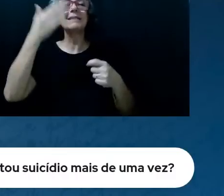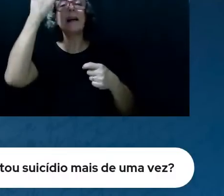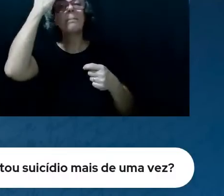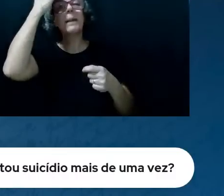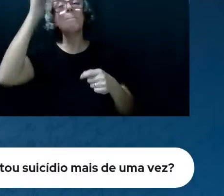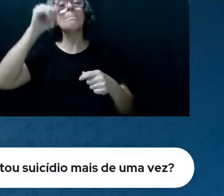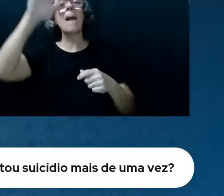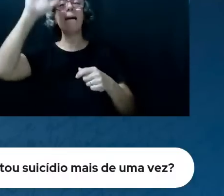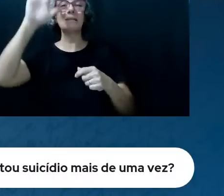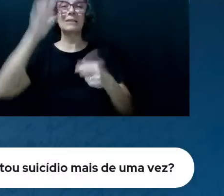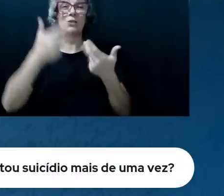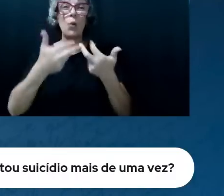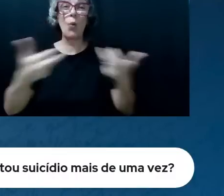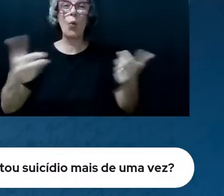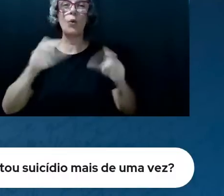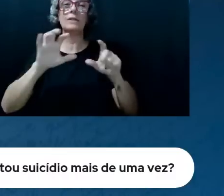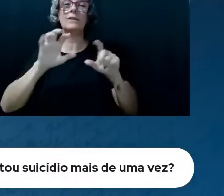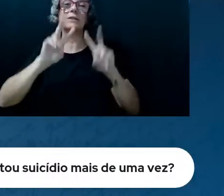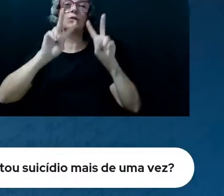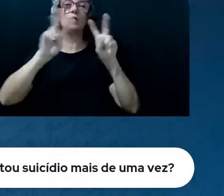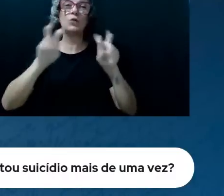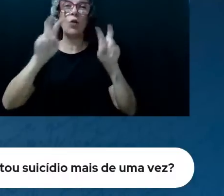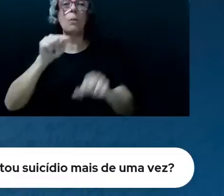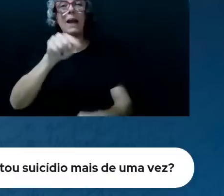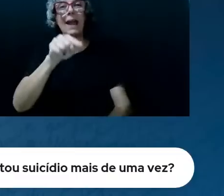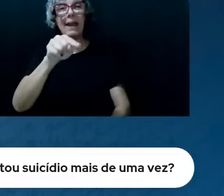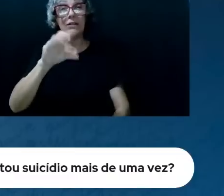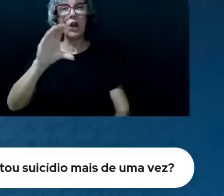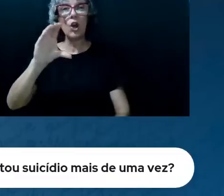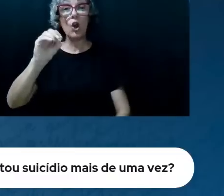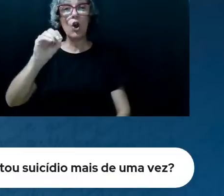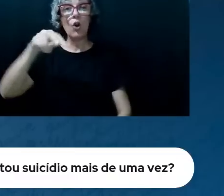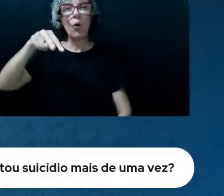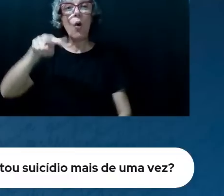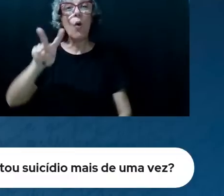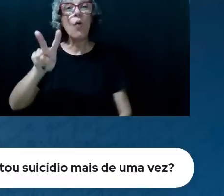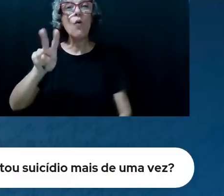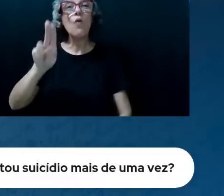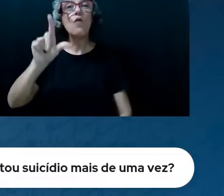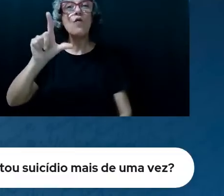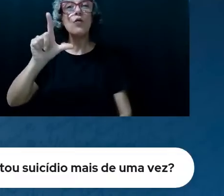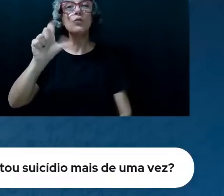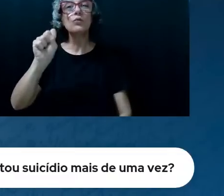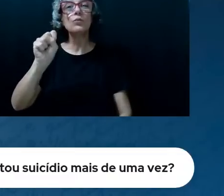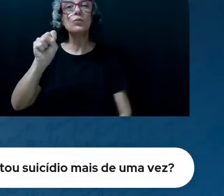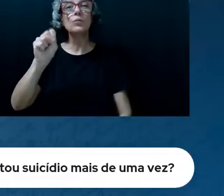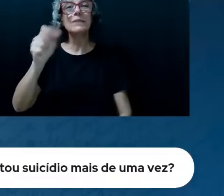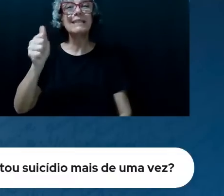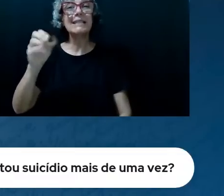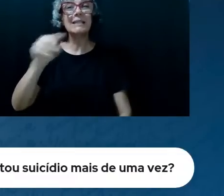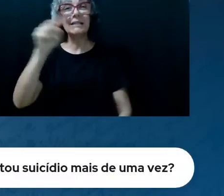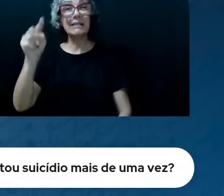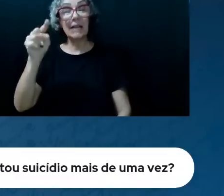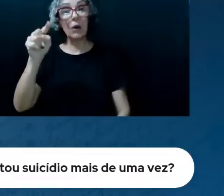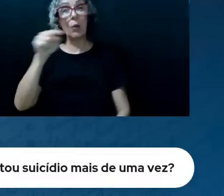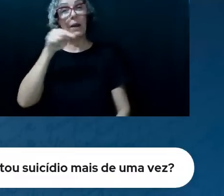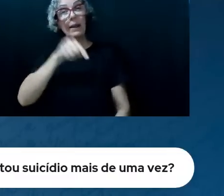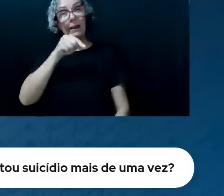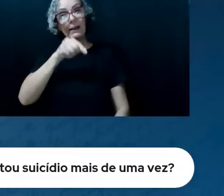convulsão. Se é um estado que se prolonga, se realmente existe